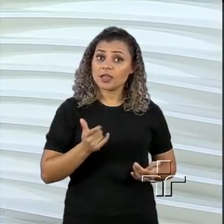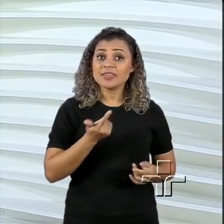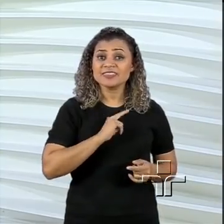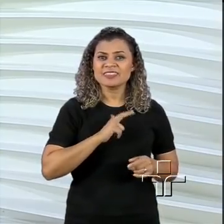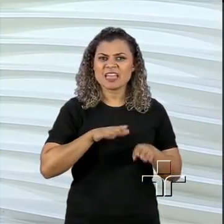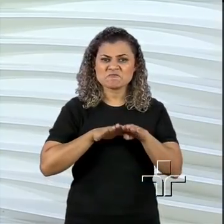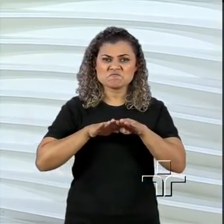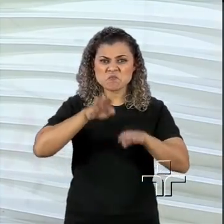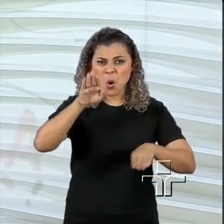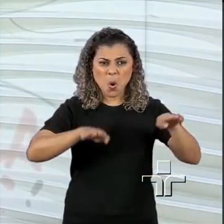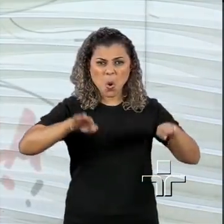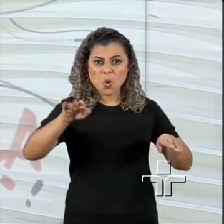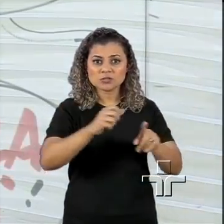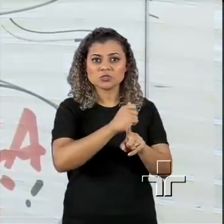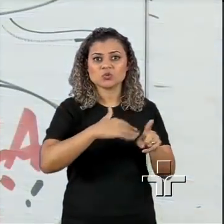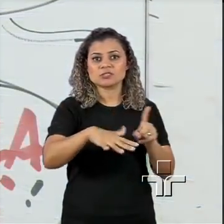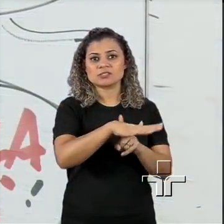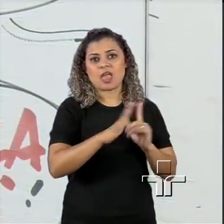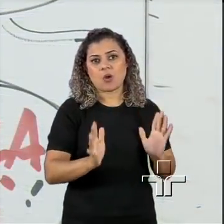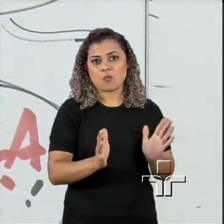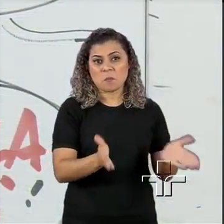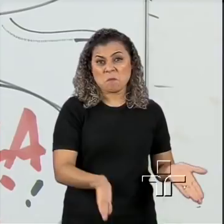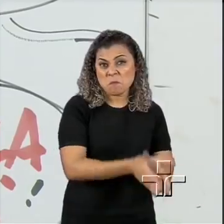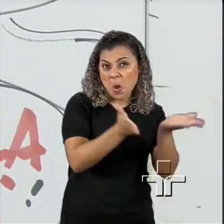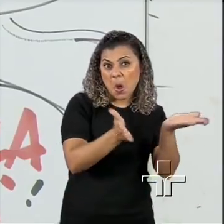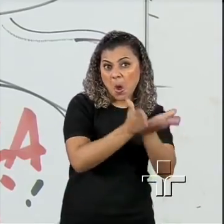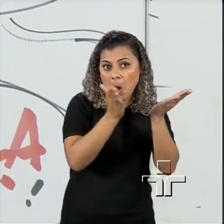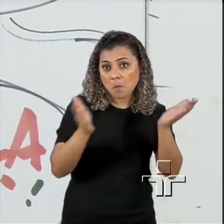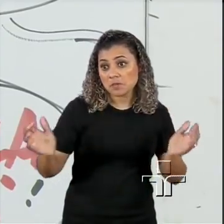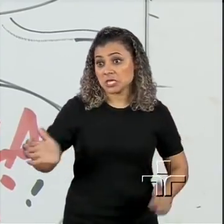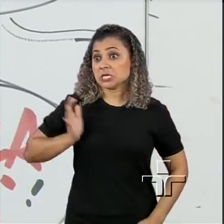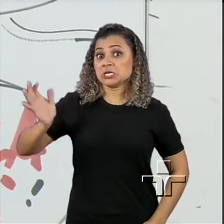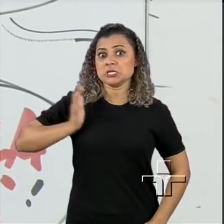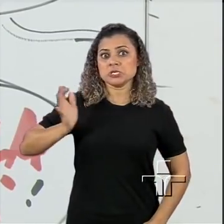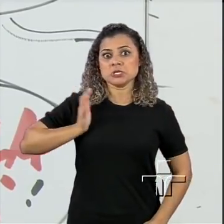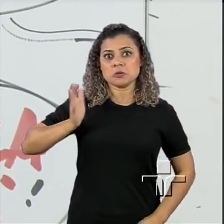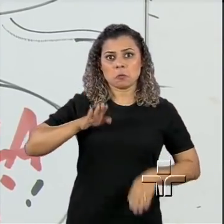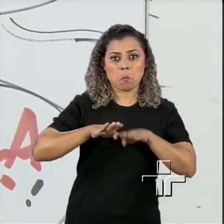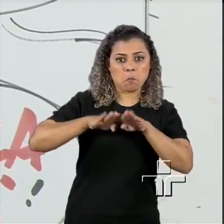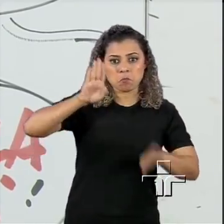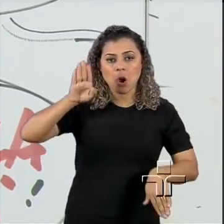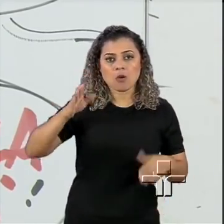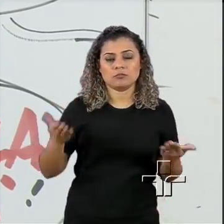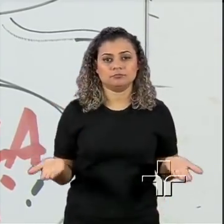social, né? Muitos núcleos de moradia